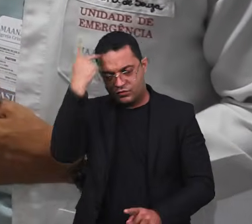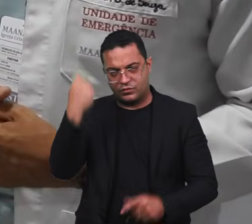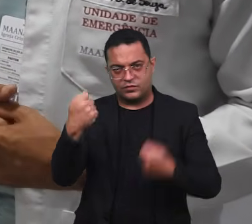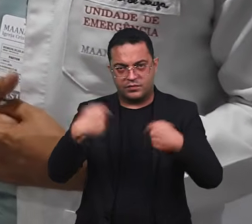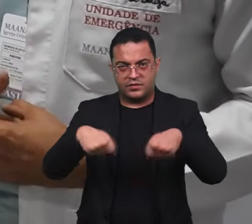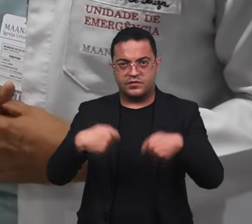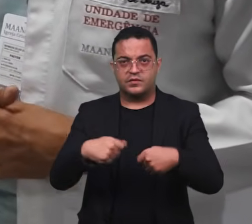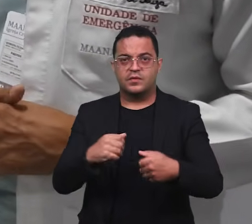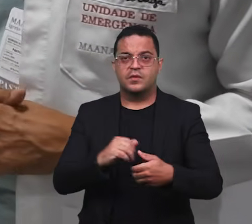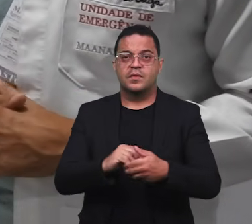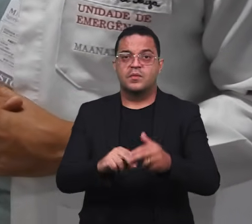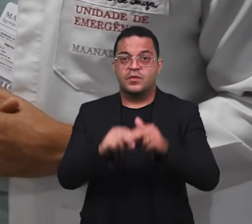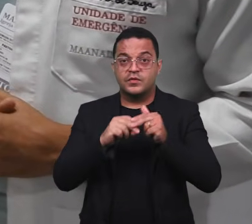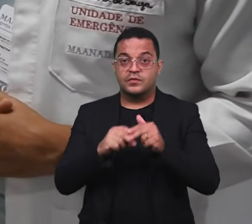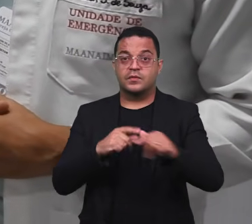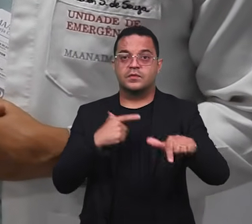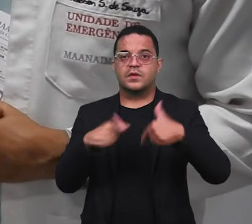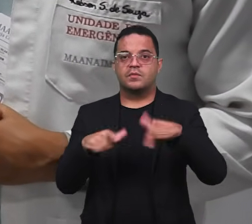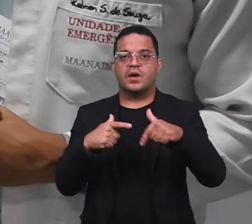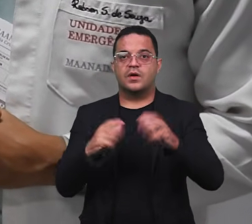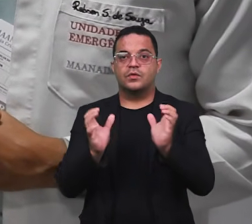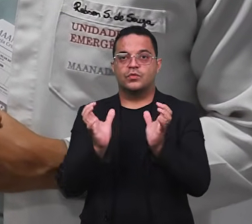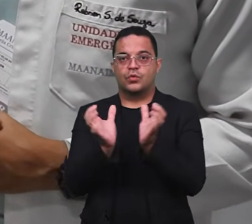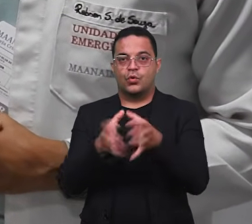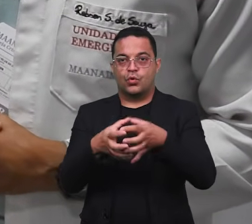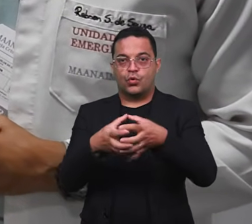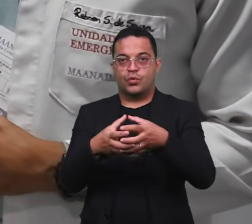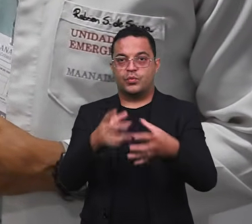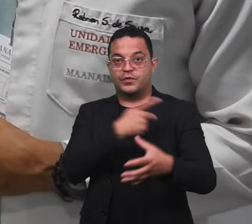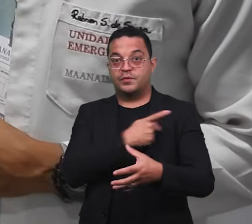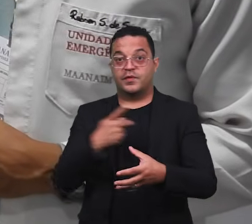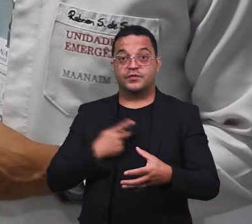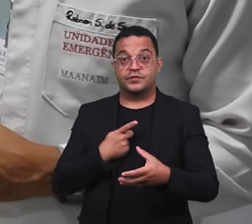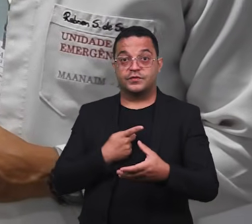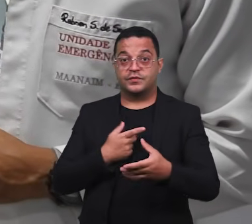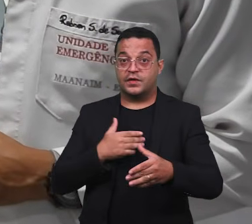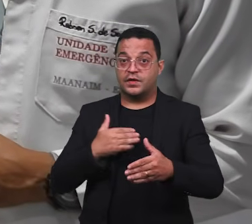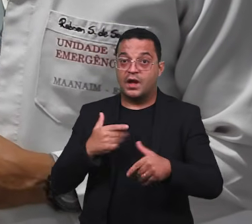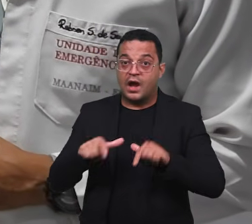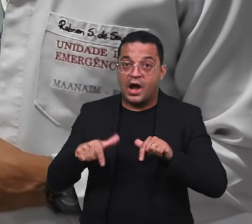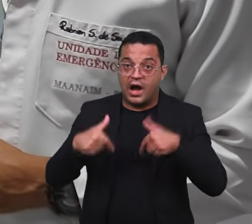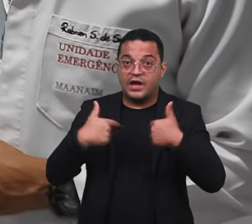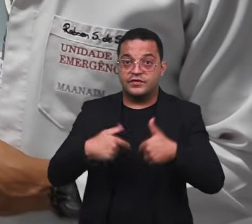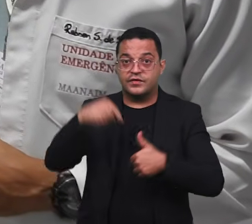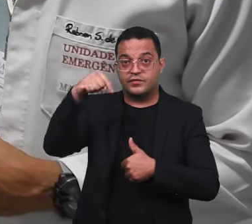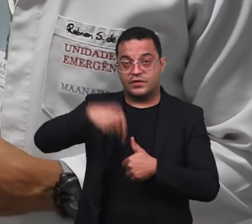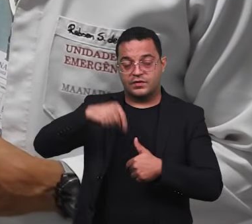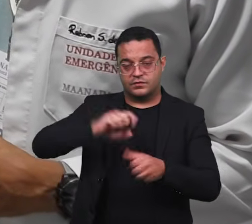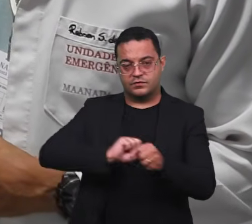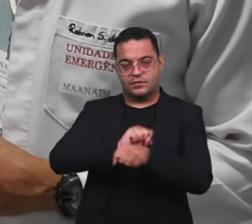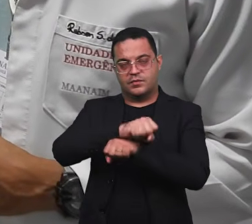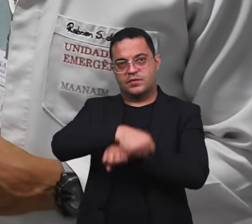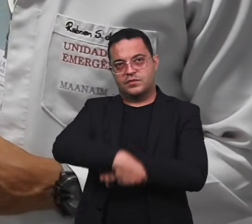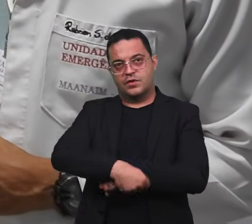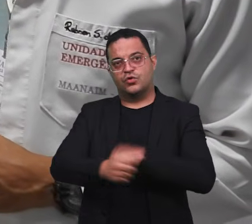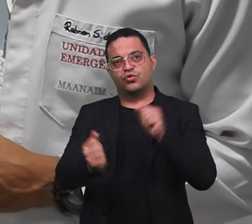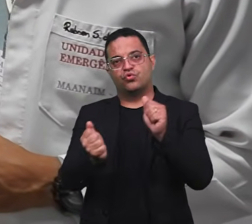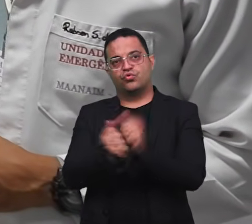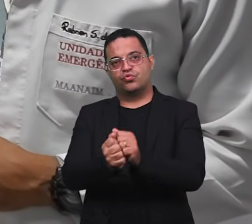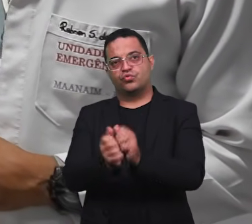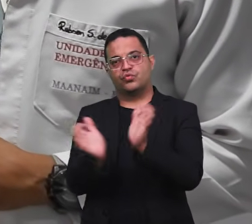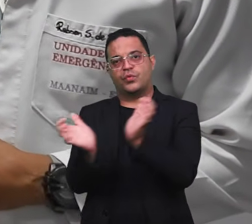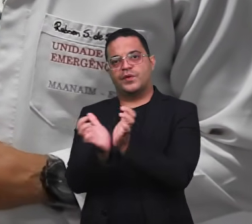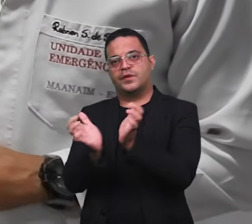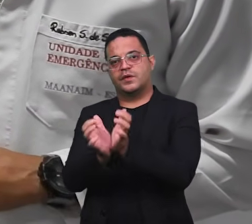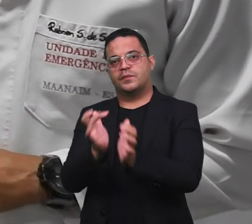paciente necessita. Então esse tem sido o trabalho que a comissão tem assim desenvolvido a cada seminário, juntamente com a